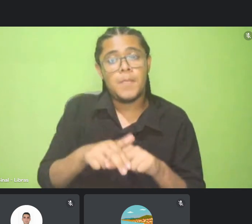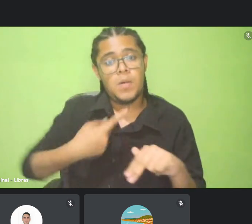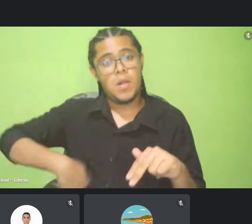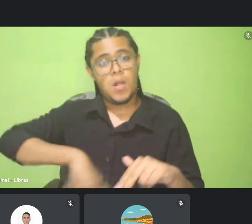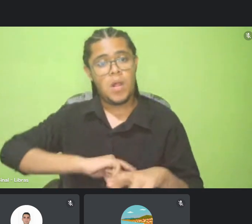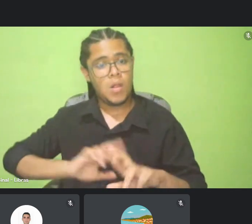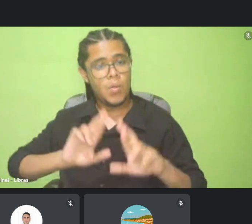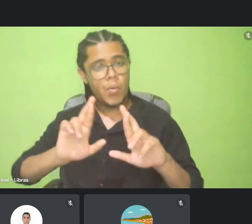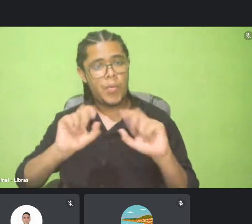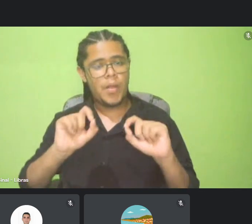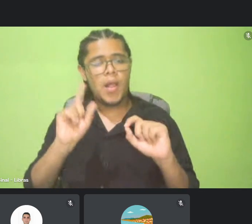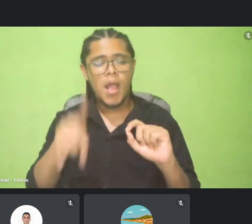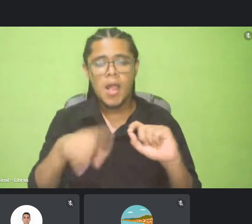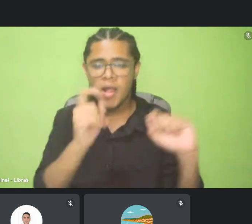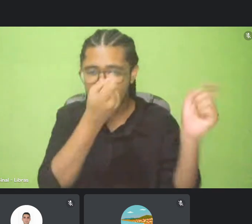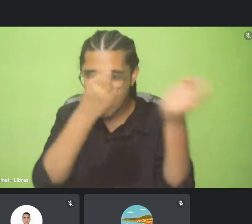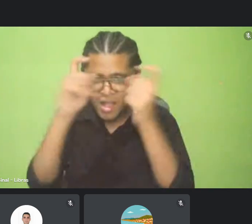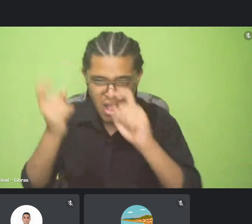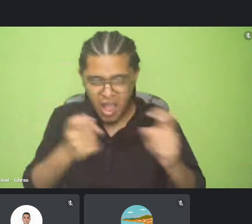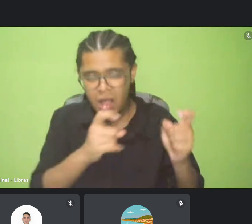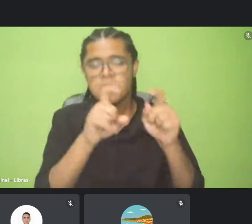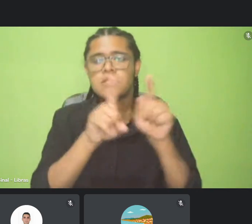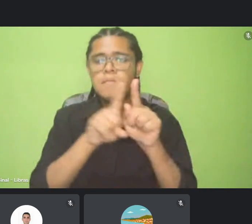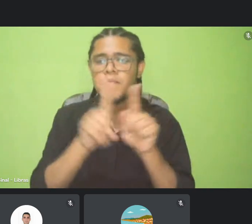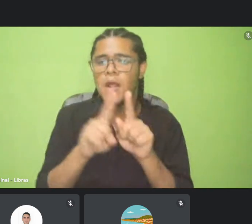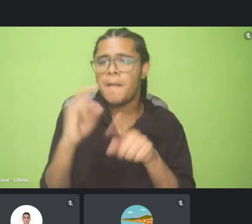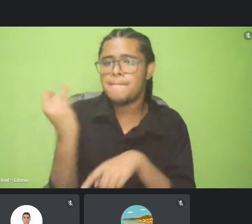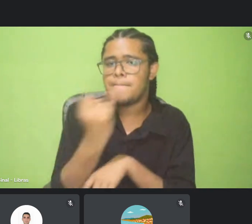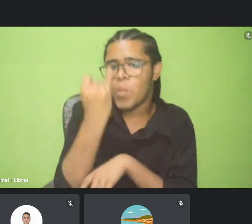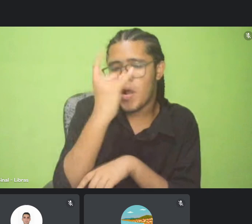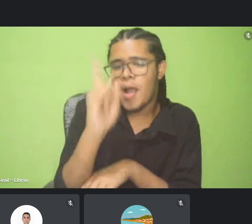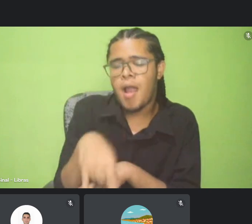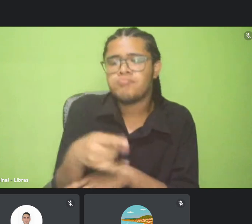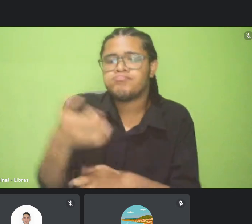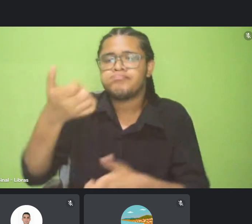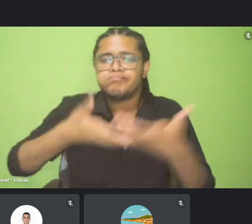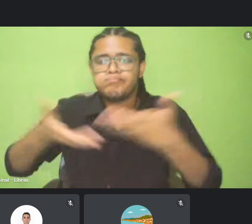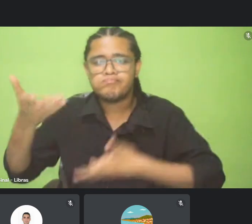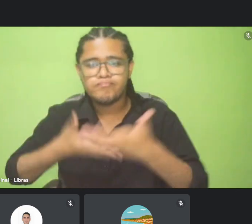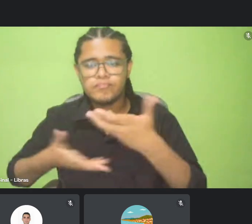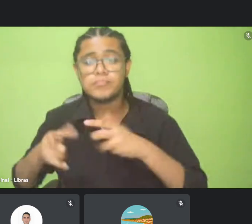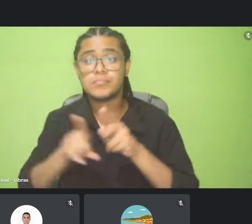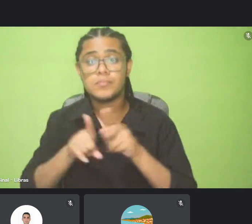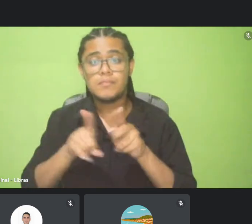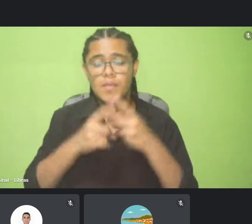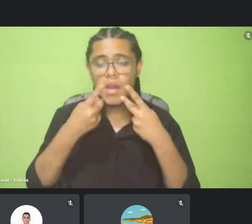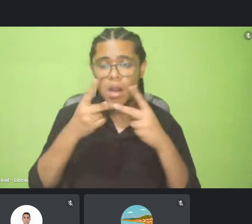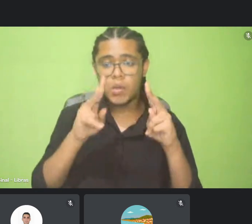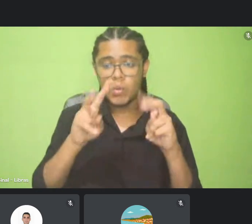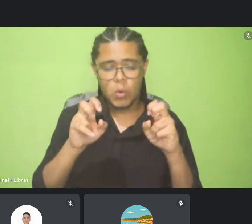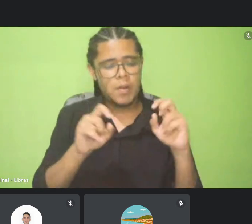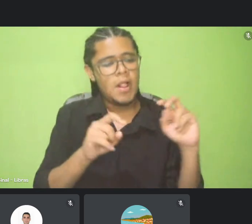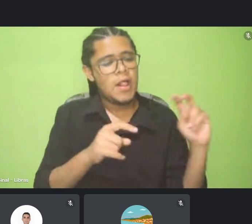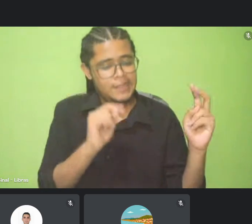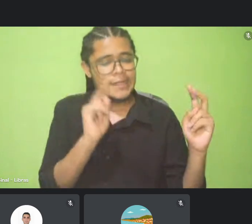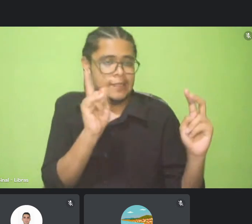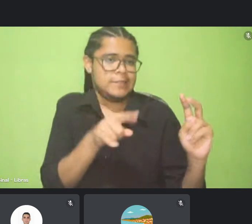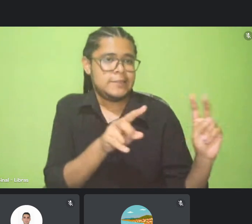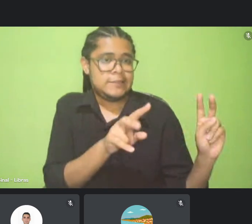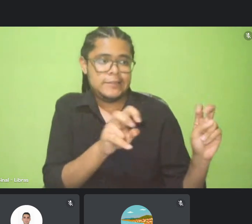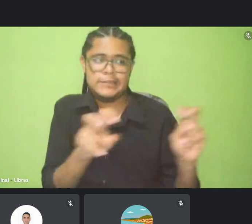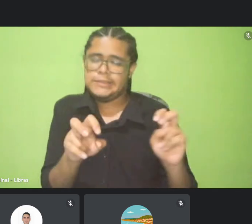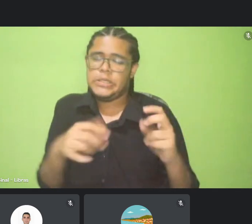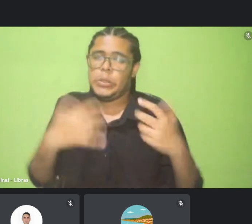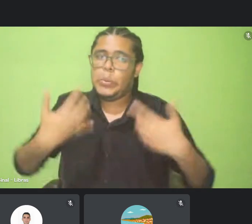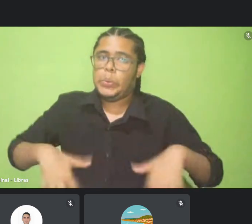além de toda a riqueza da escuta e da gente falar sobre temas tão delicados que é os direitos humanos, onde as